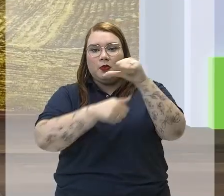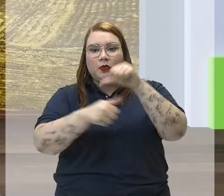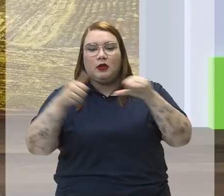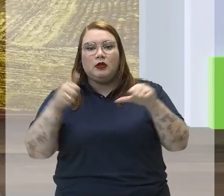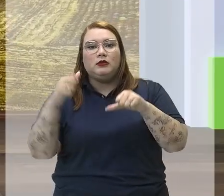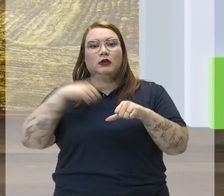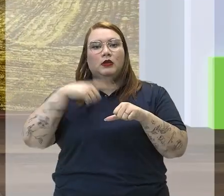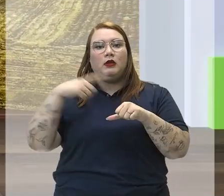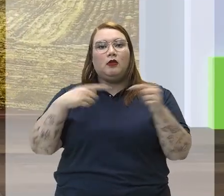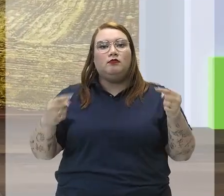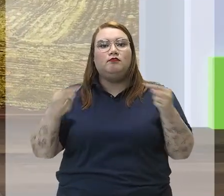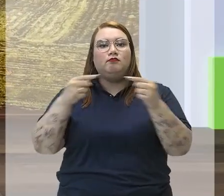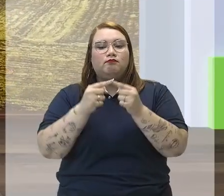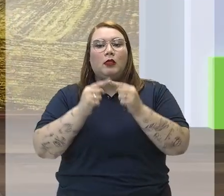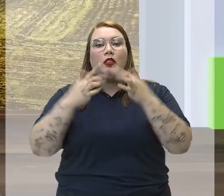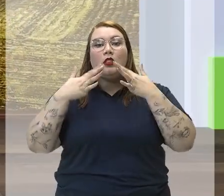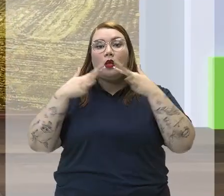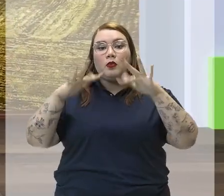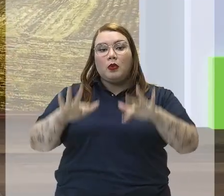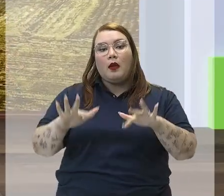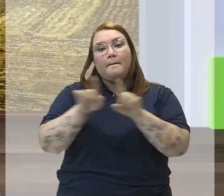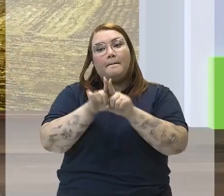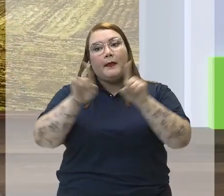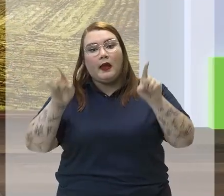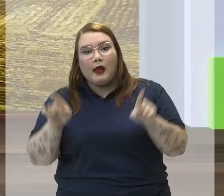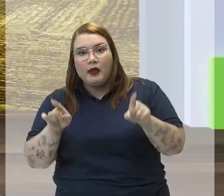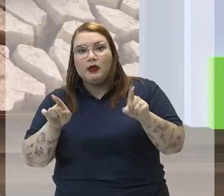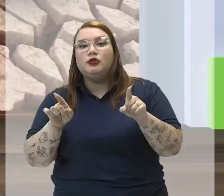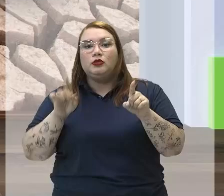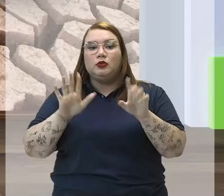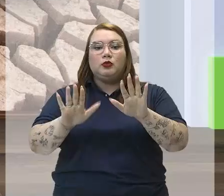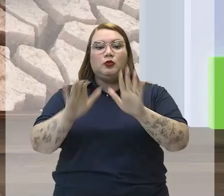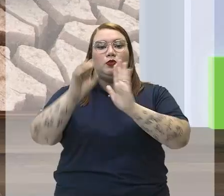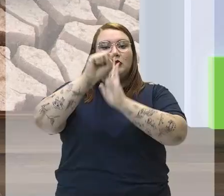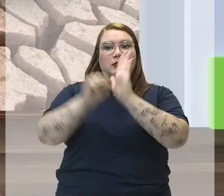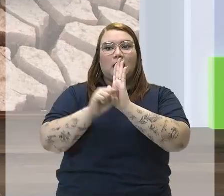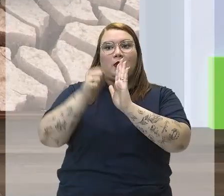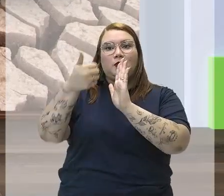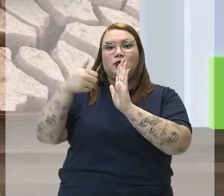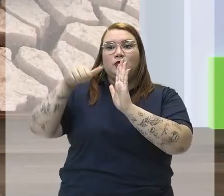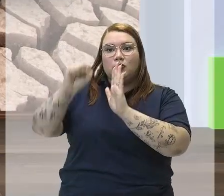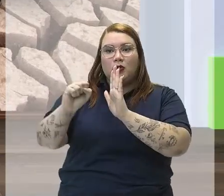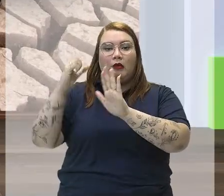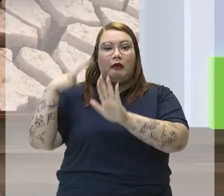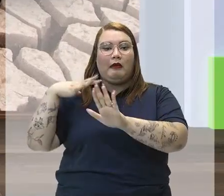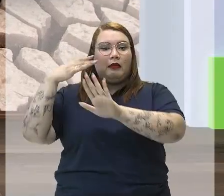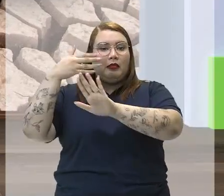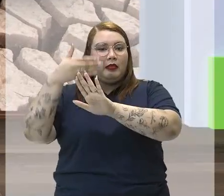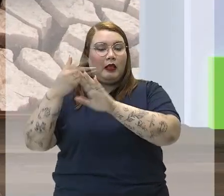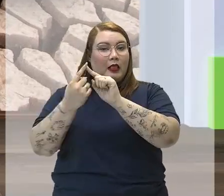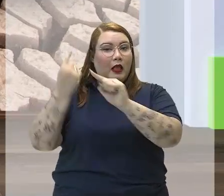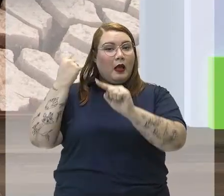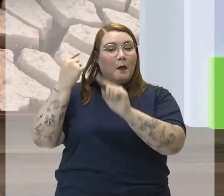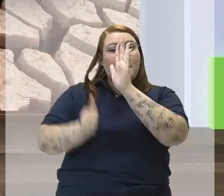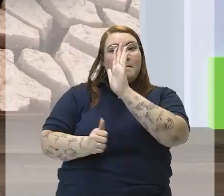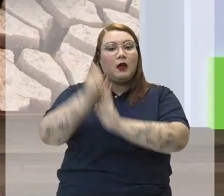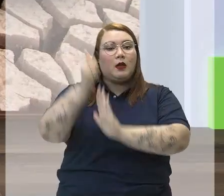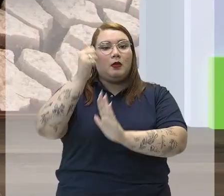como causa as questões naturais, porém, desde o século XVIII, quando nós tivemos ali a primeira